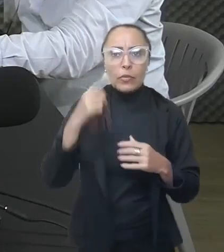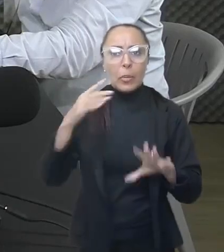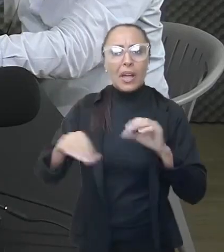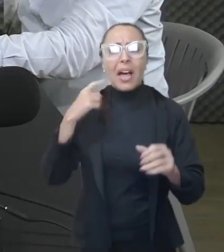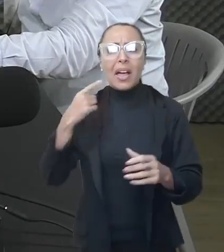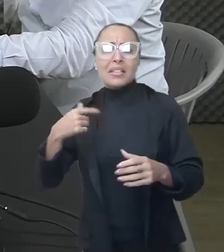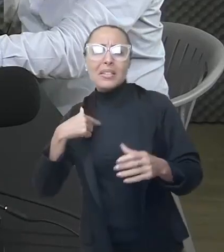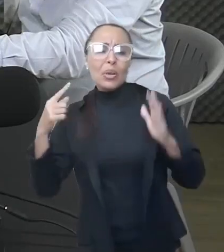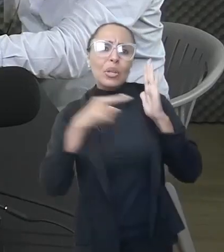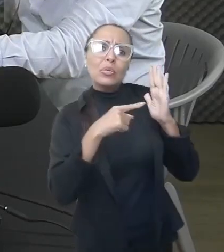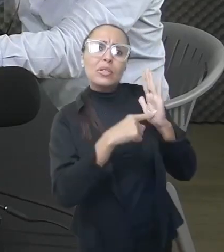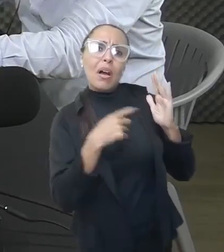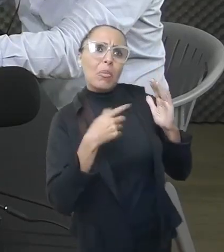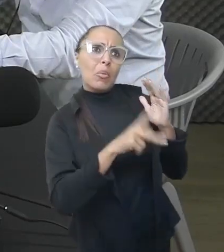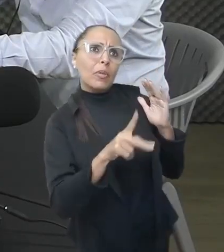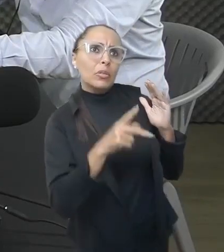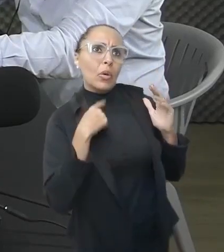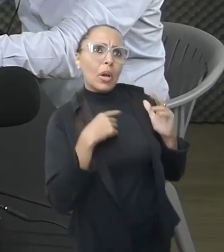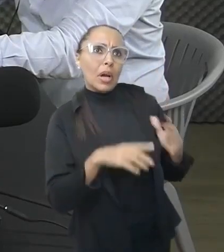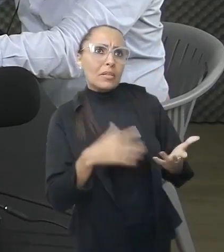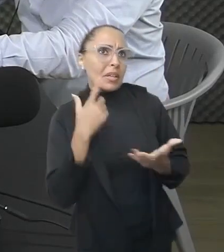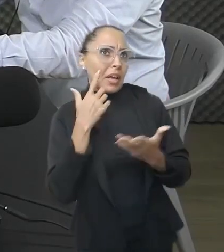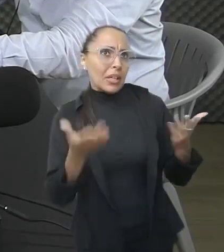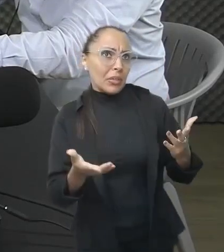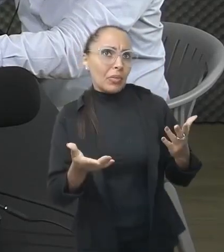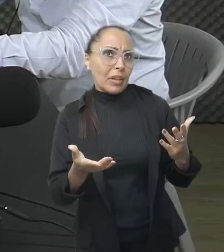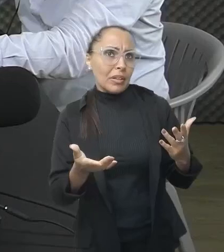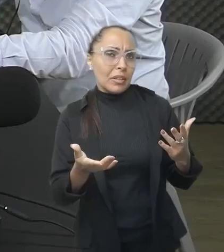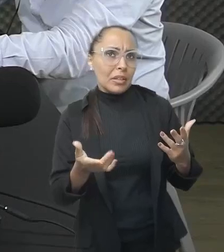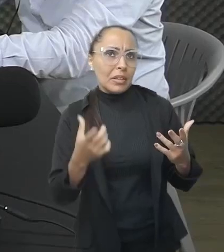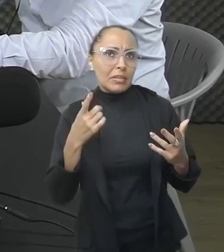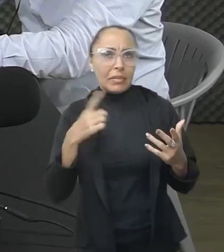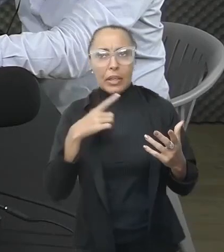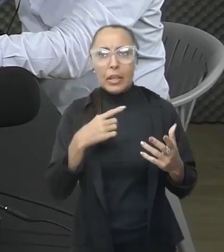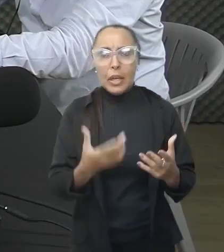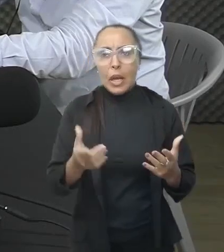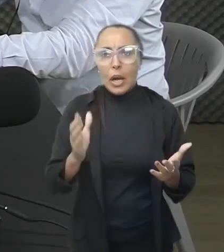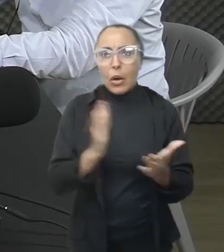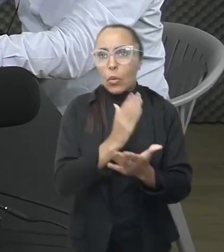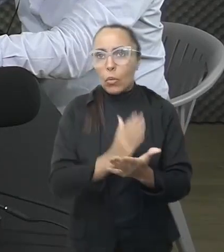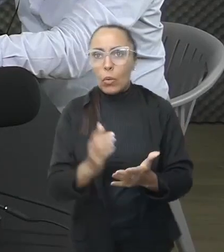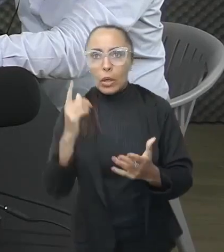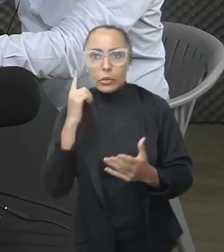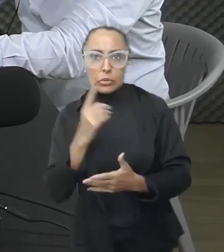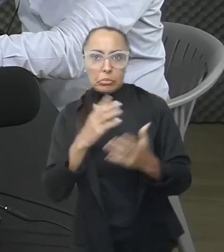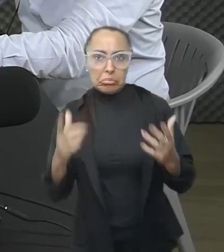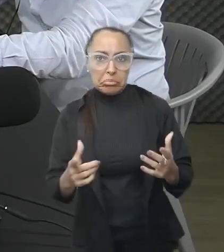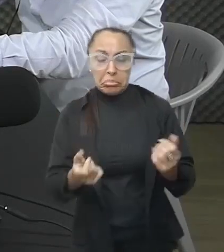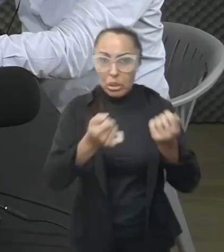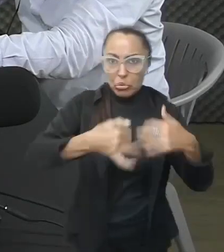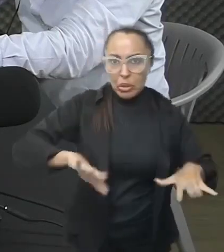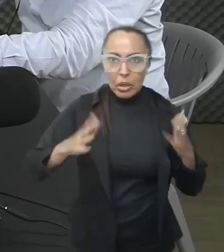denunciar, mesmo como professor, né, será que não vai repercutir uma retaliação, né, em relação ao abusador, né,